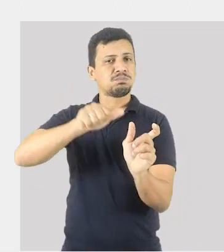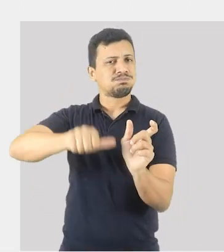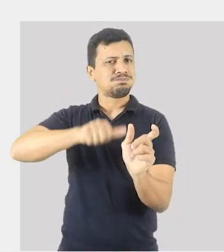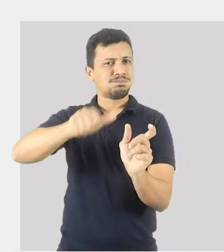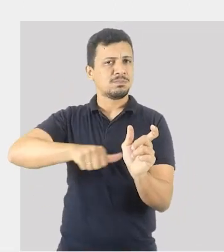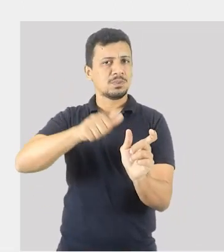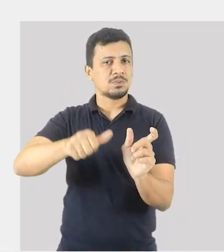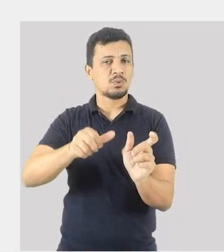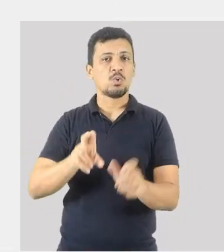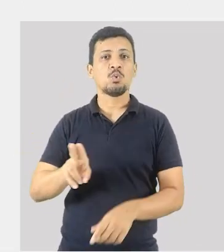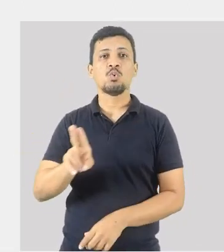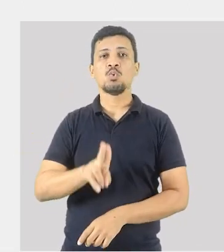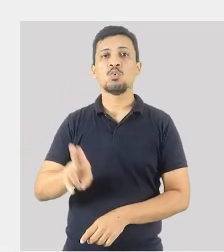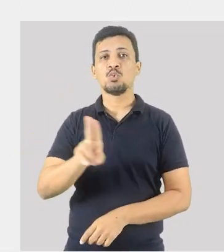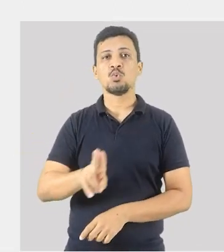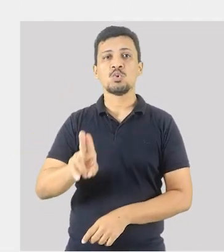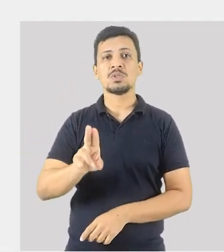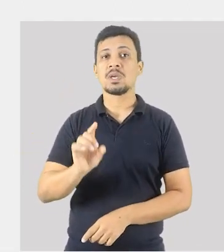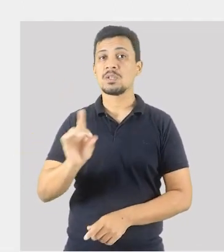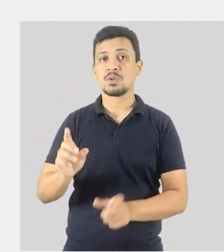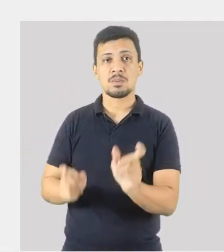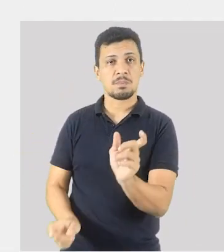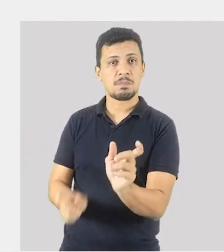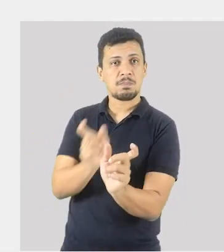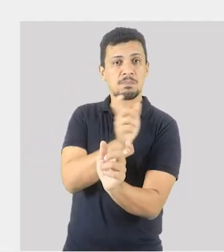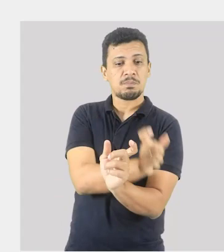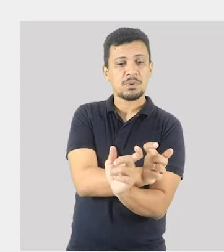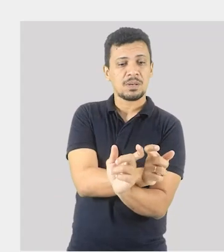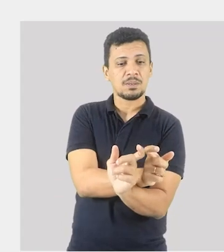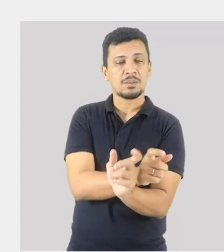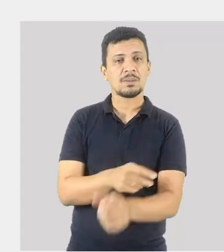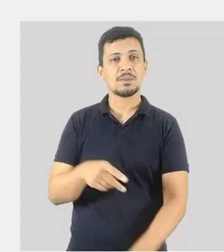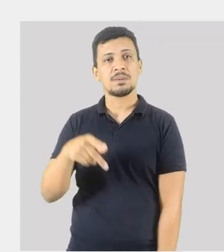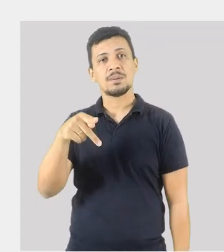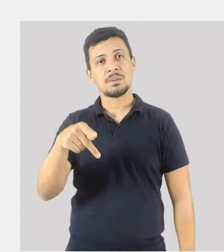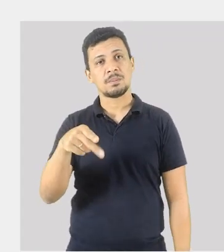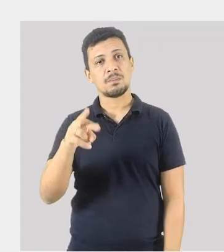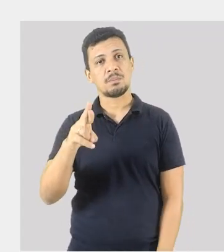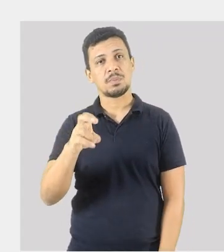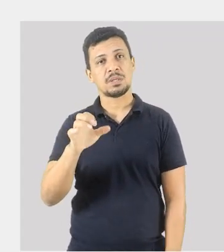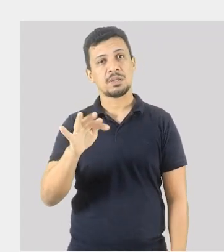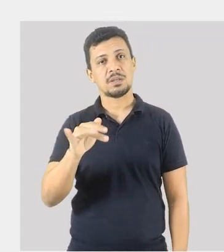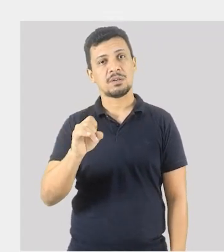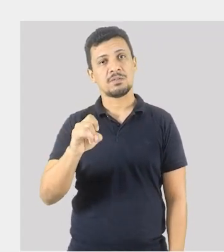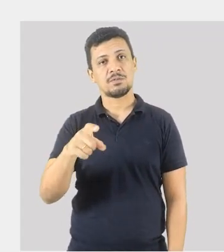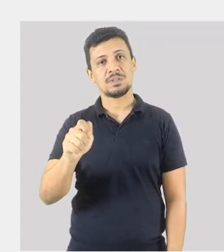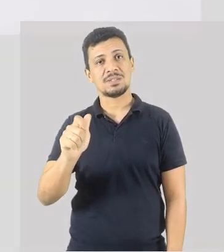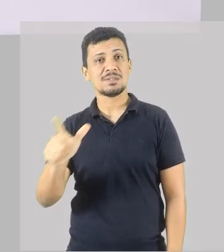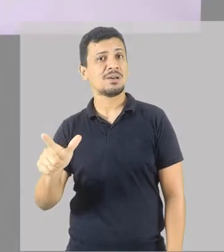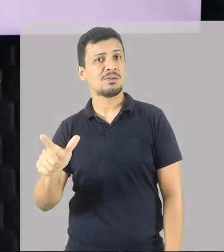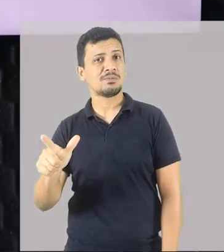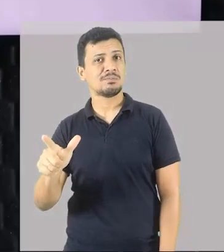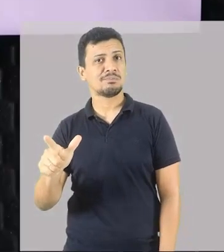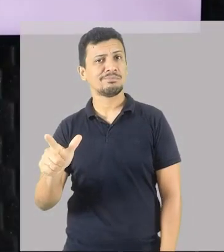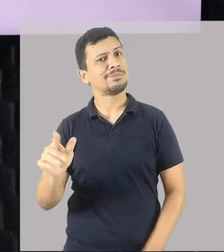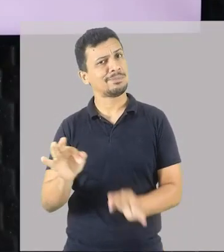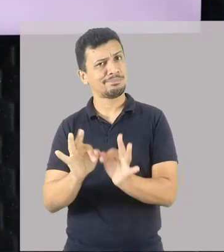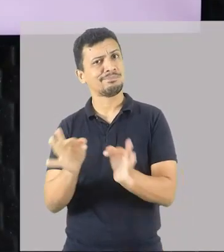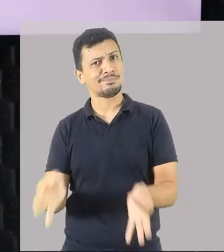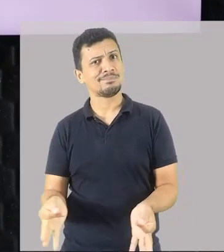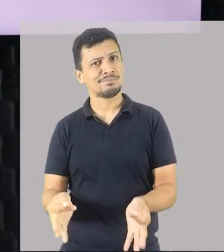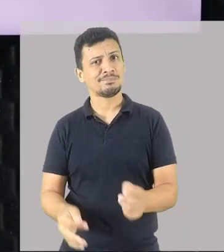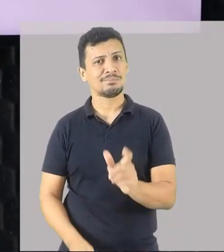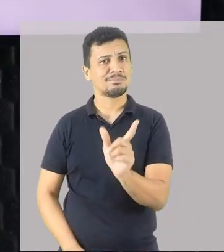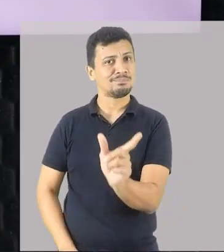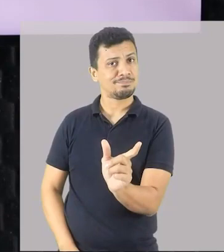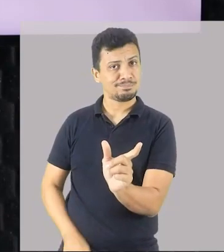eu usei só o prefixo, eu tenho a derivação prefixal. Isso é simples, né? Eu tenho a palavra